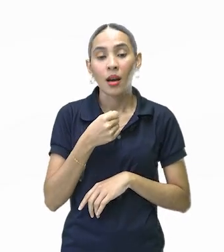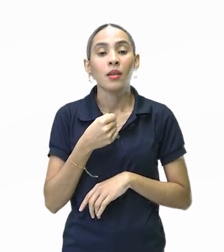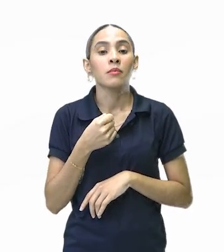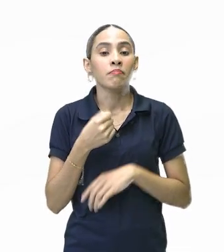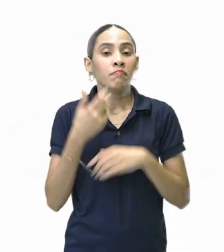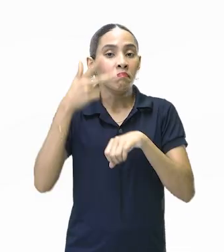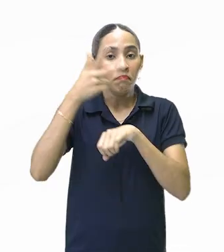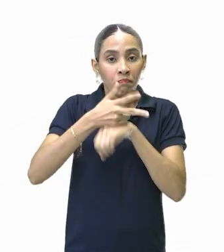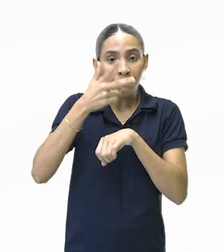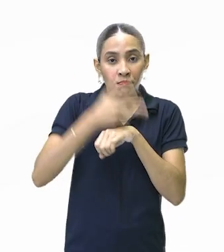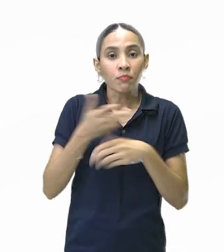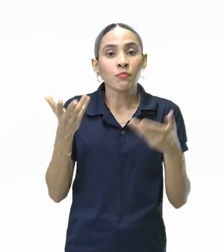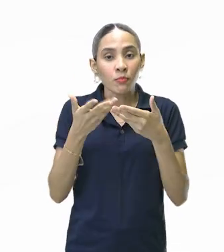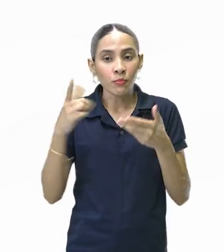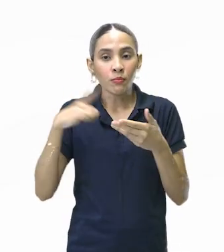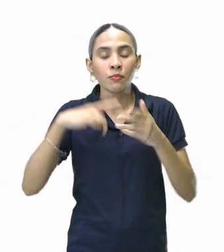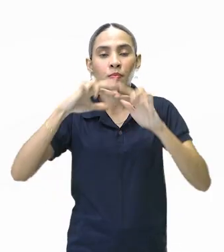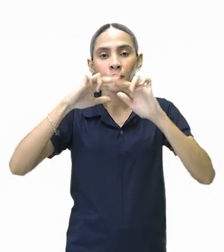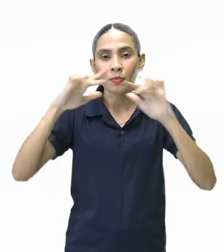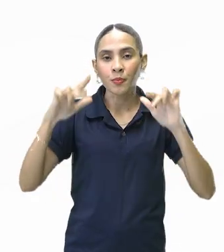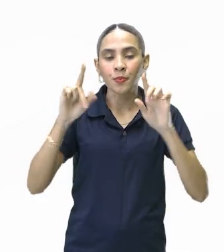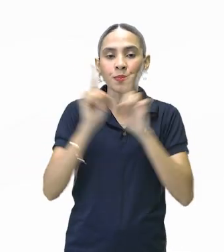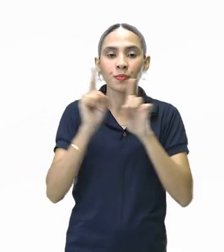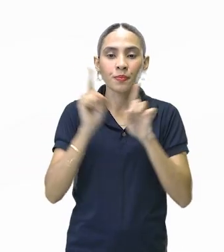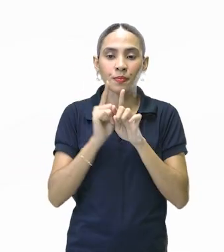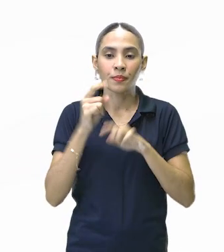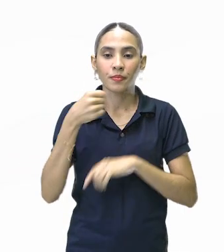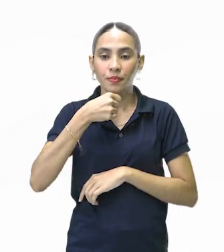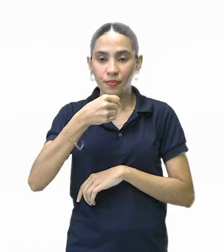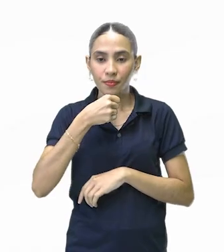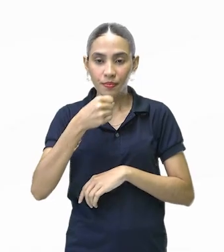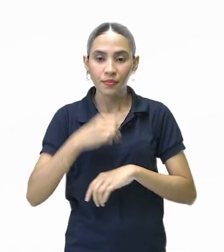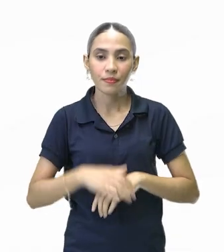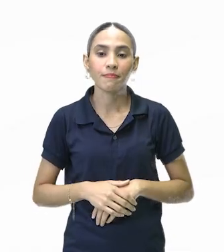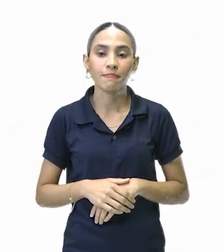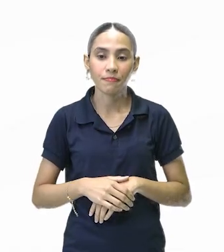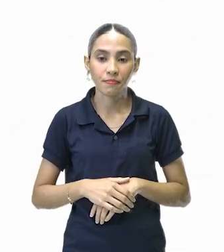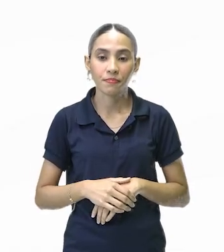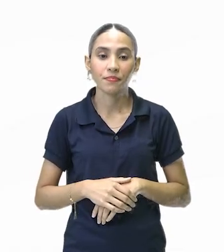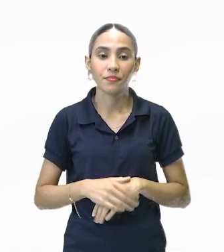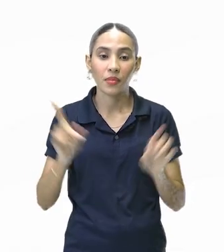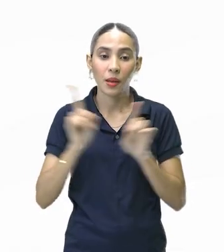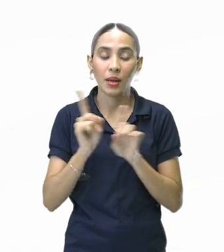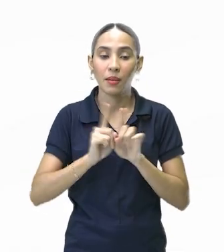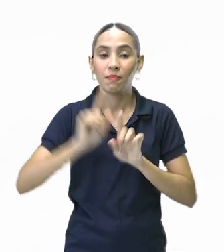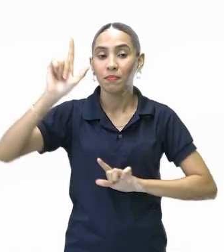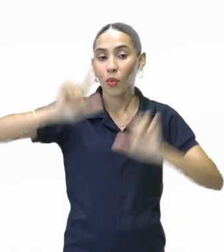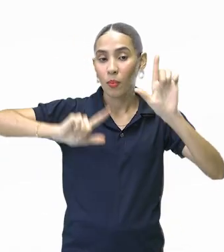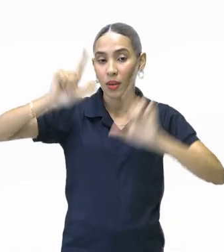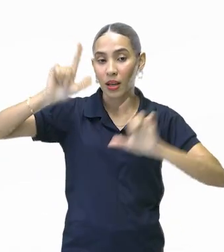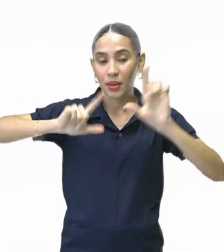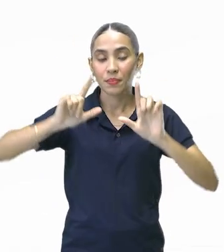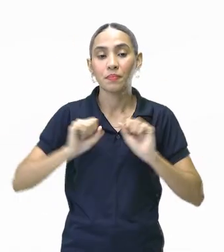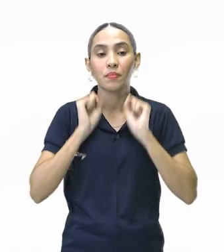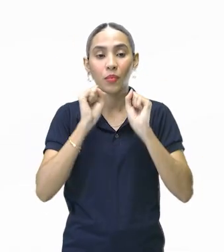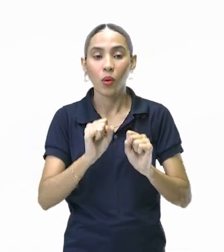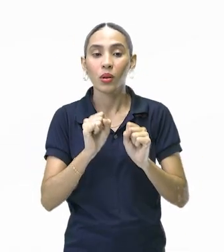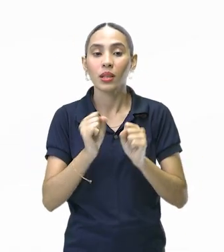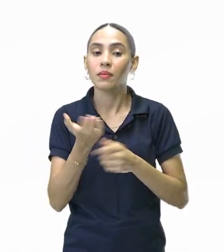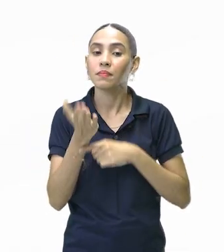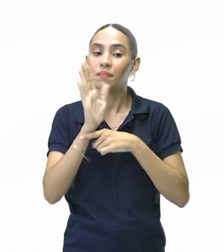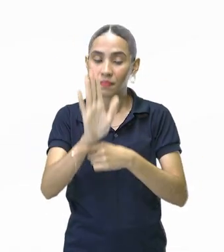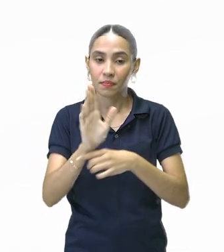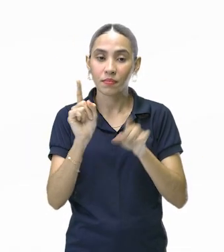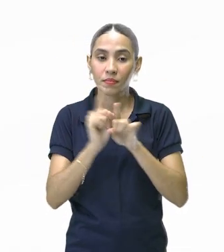séries, então hoje em dia nós temos uma série de documentários, né, ou seja, de programas televisivos que podem nos